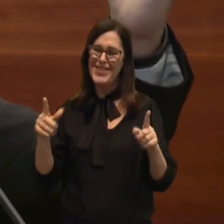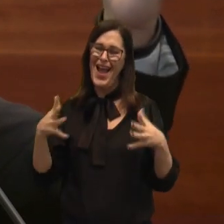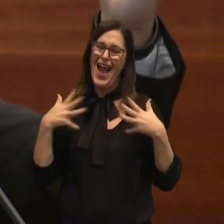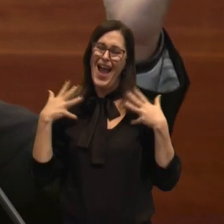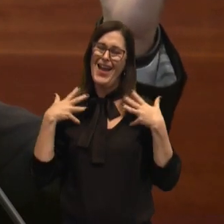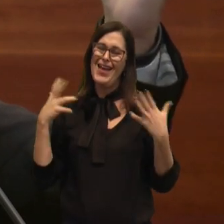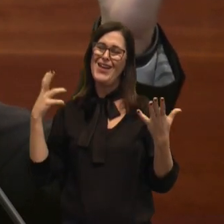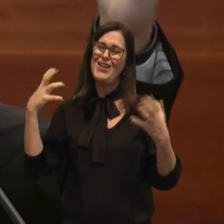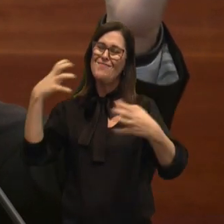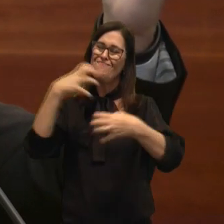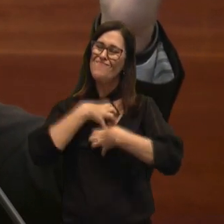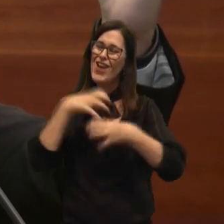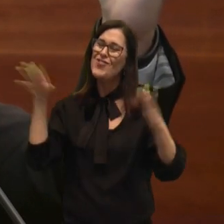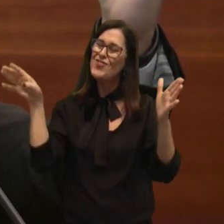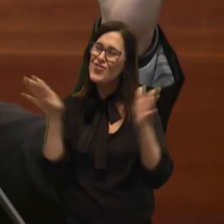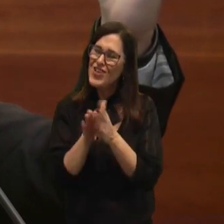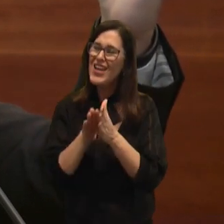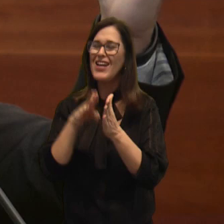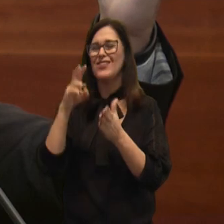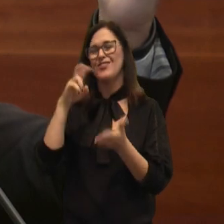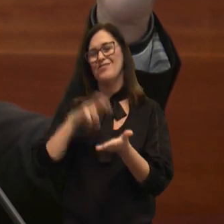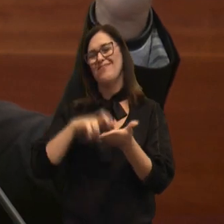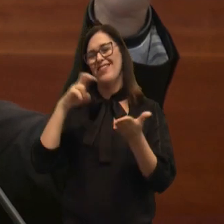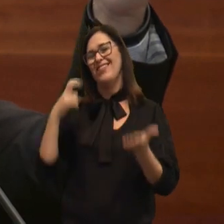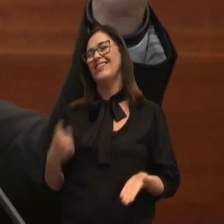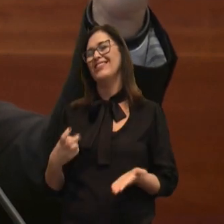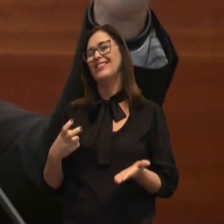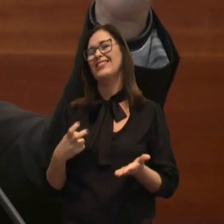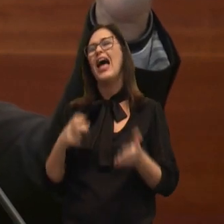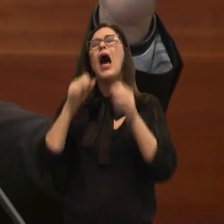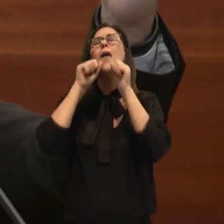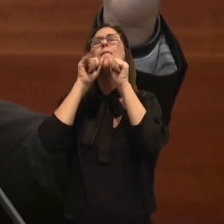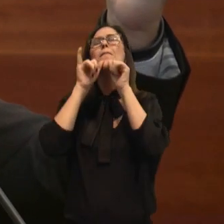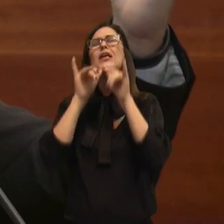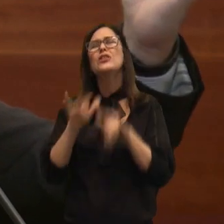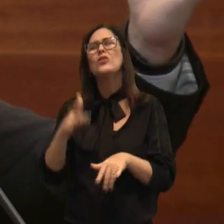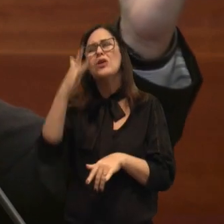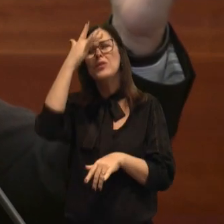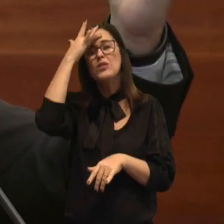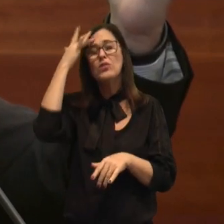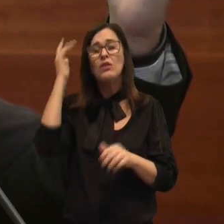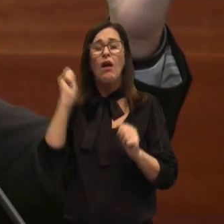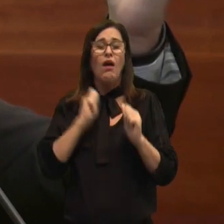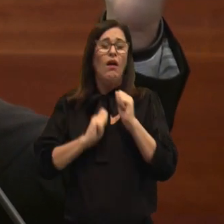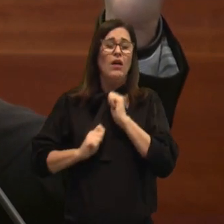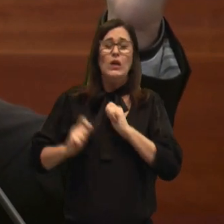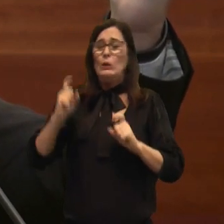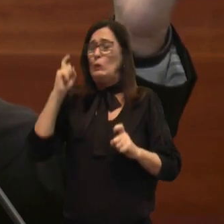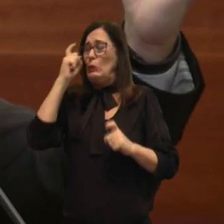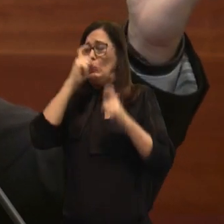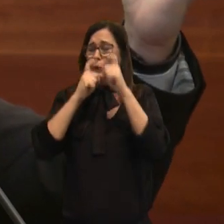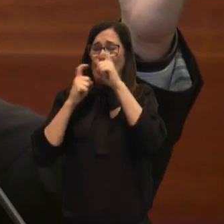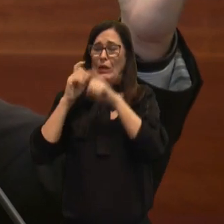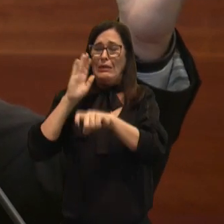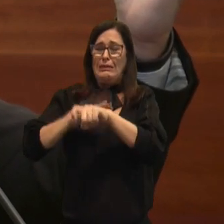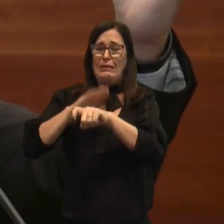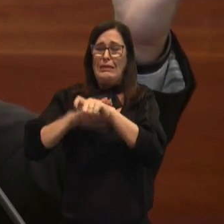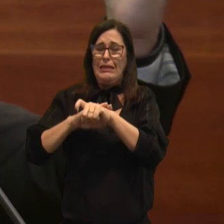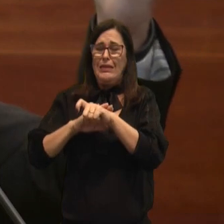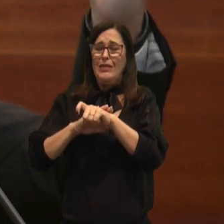alegria vem pela manhã. Ó Deus, abençoa aqueles que estão ansiosos e preocupados com este